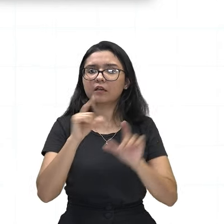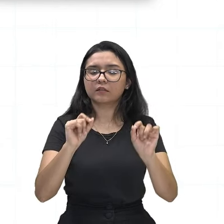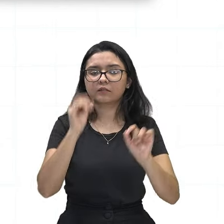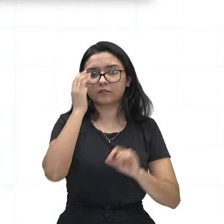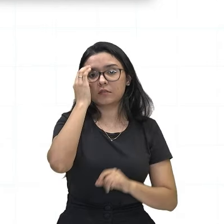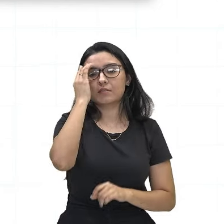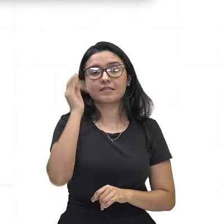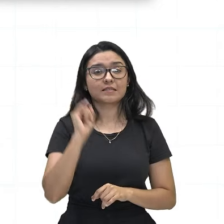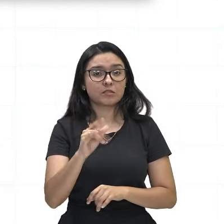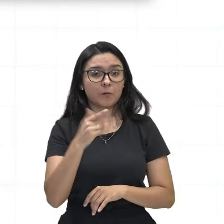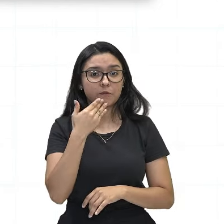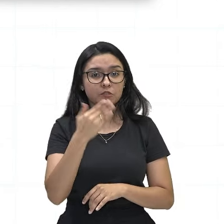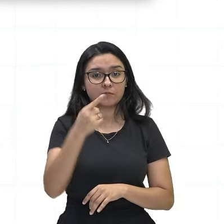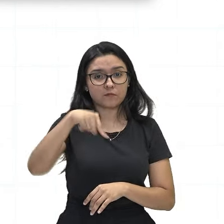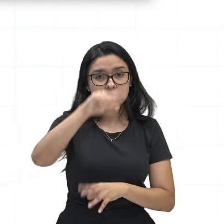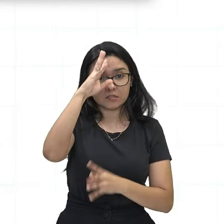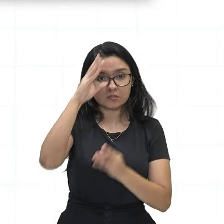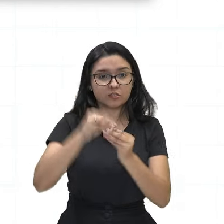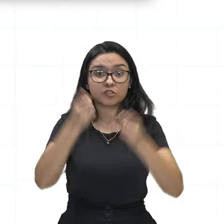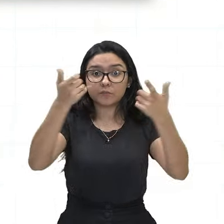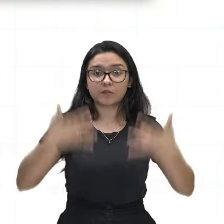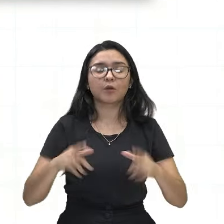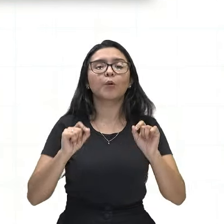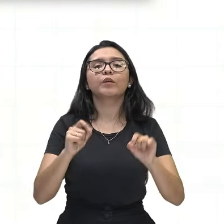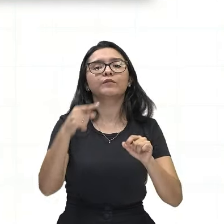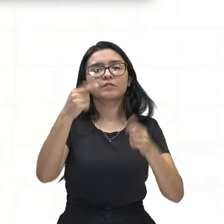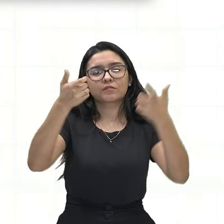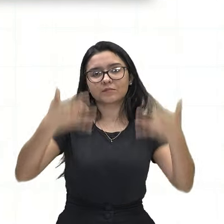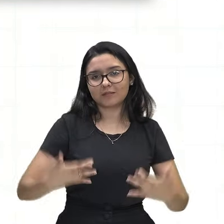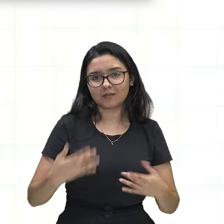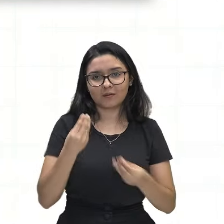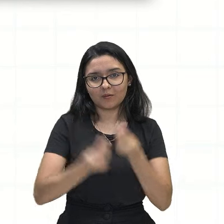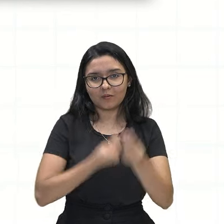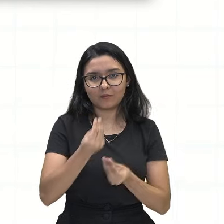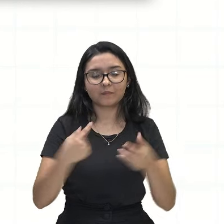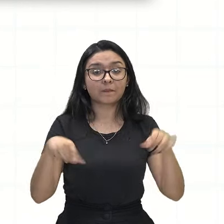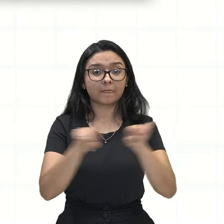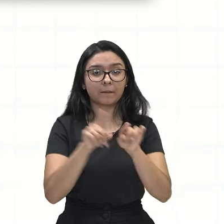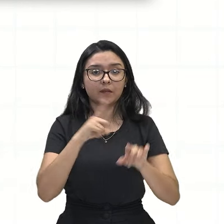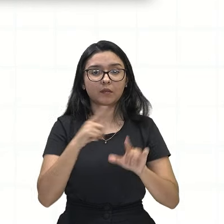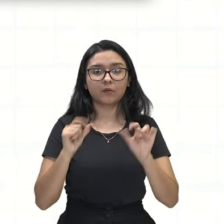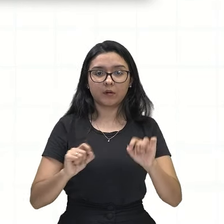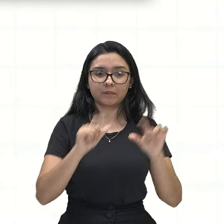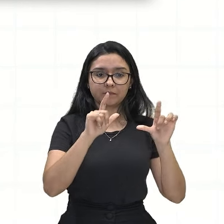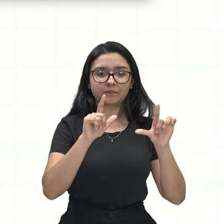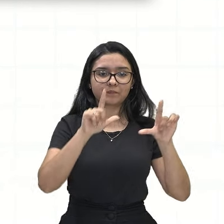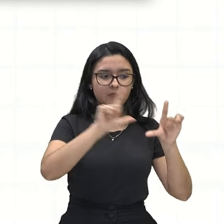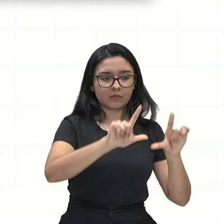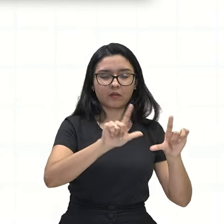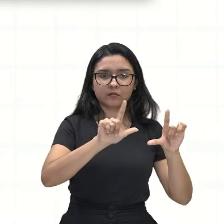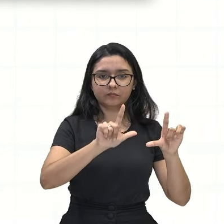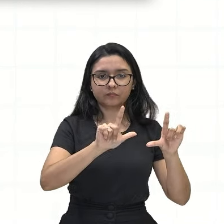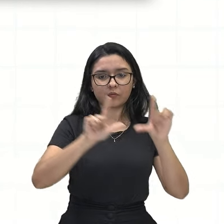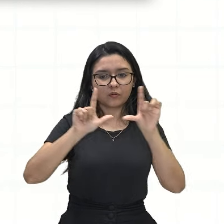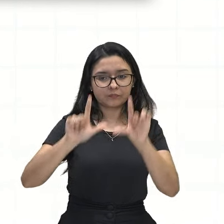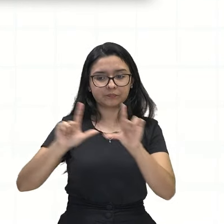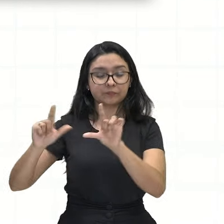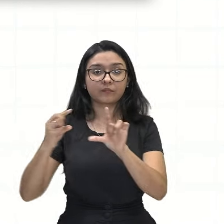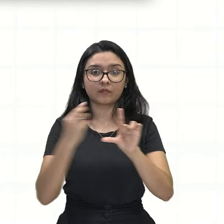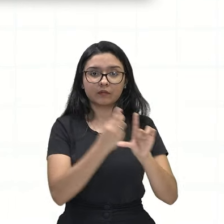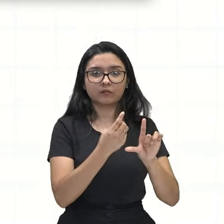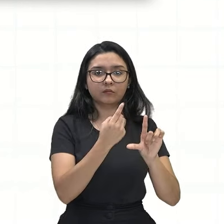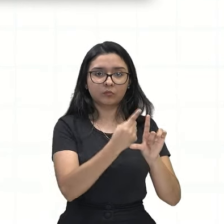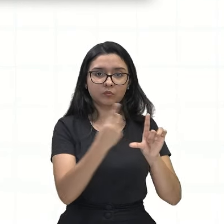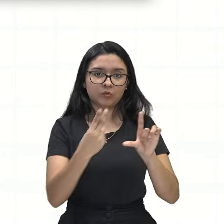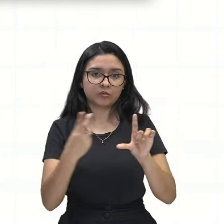você interpretar essa narrativa aí, o que você diria? Né, temos aqui uma tirinha com 3 quadros. Aí